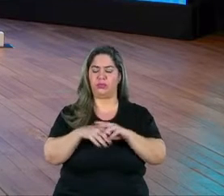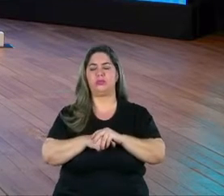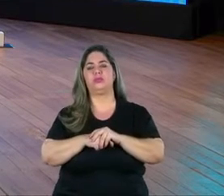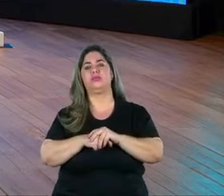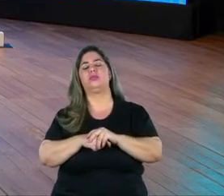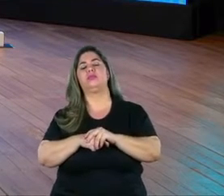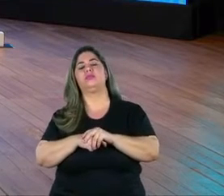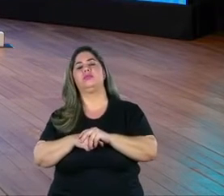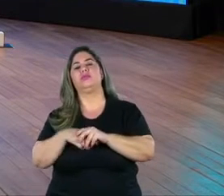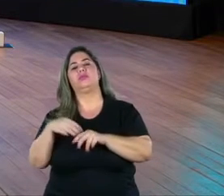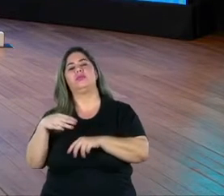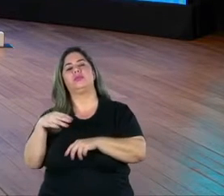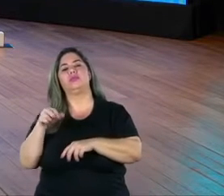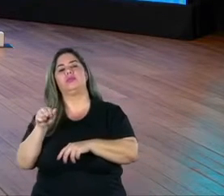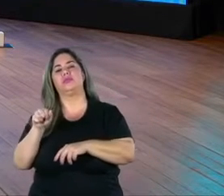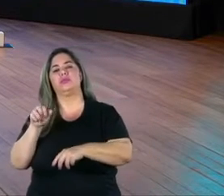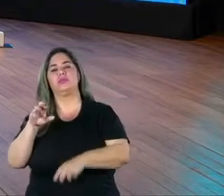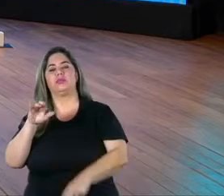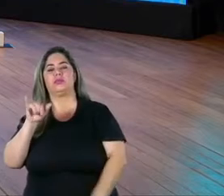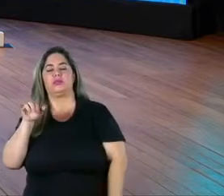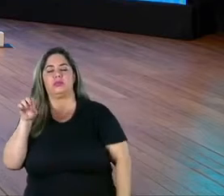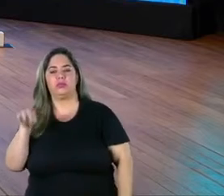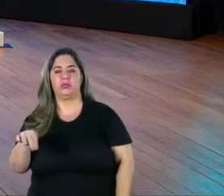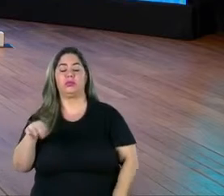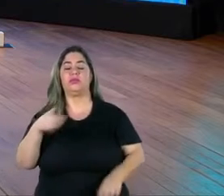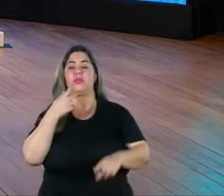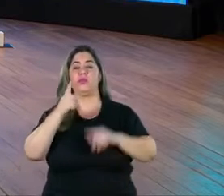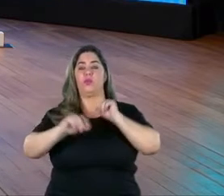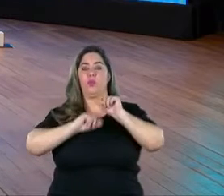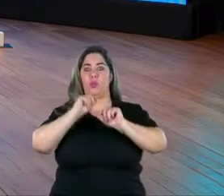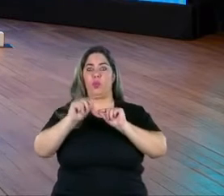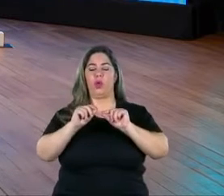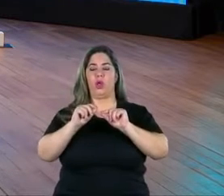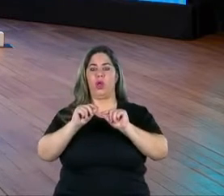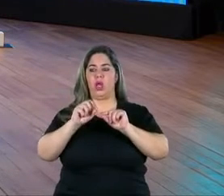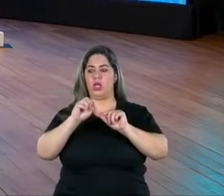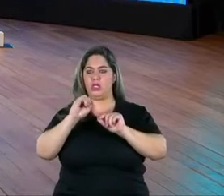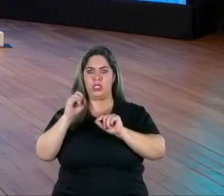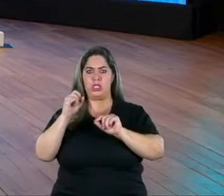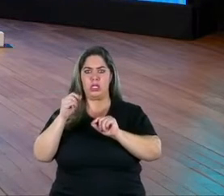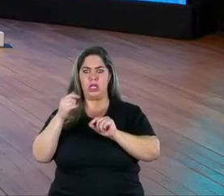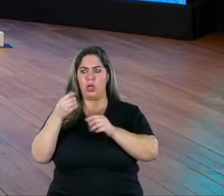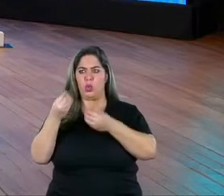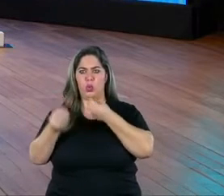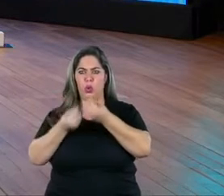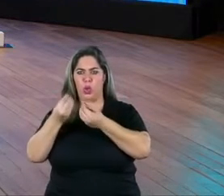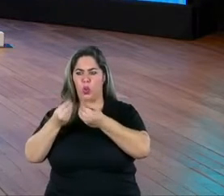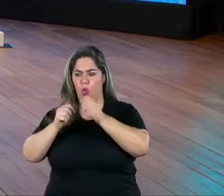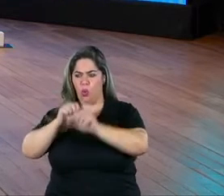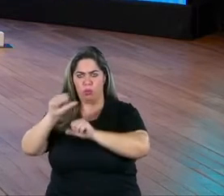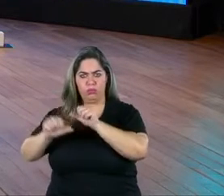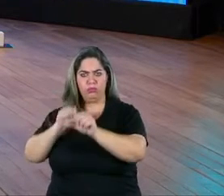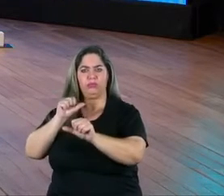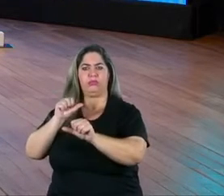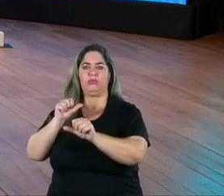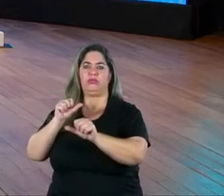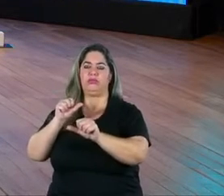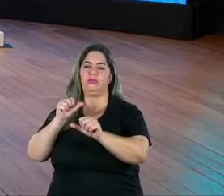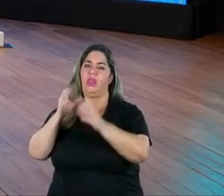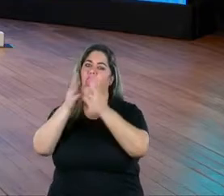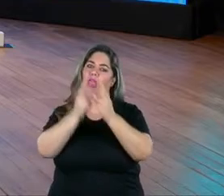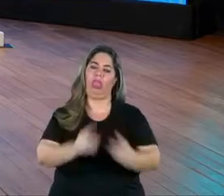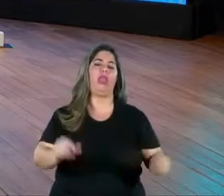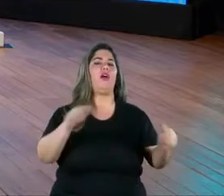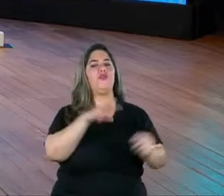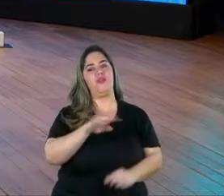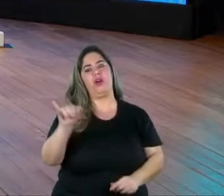diz o Mohan, e nós aprendemos com ele, tudo que não se regenera, se degenera. E isso serve para